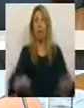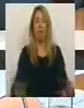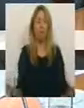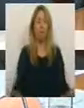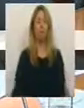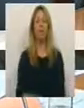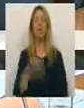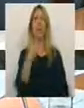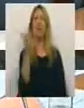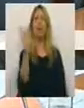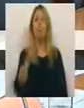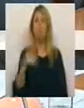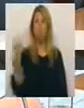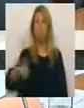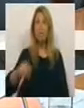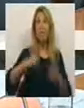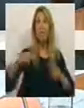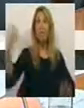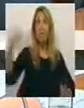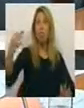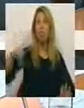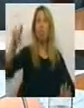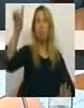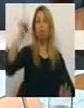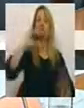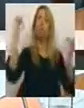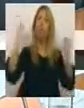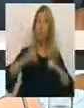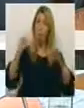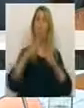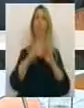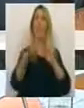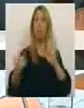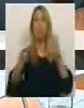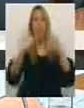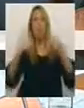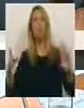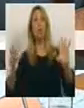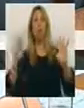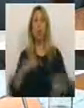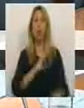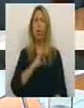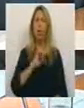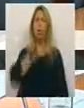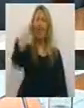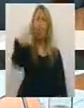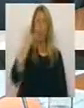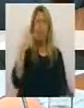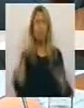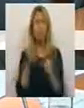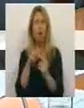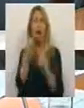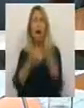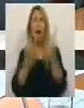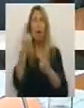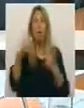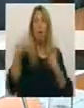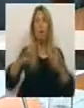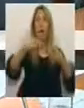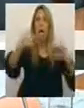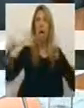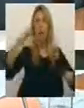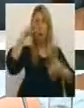Ministro, é que muitos autarcas no Porto concordam com o modelo de municipalização, mas o Sr. Ministro encontra algum autarca em Lisboa que não seja